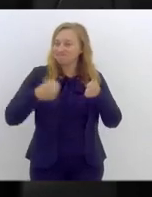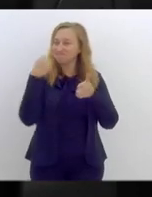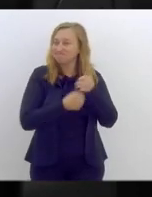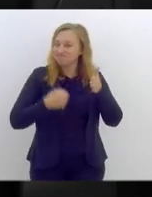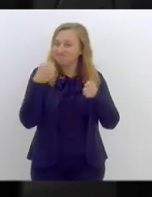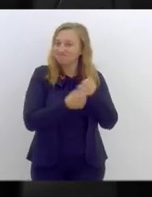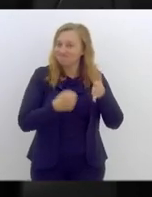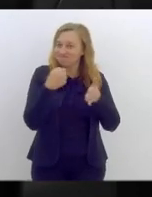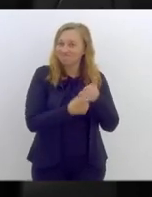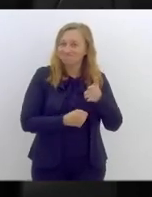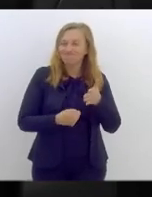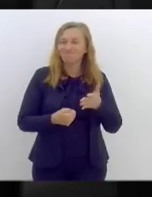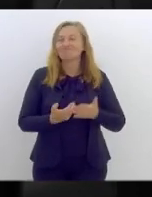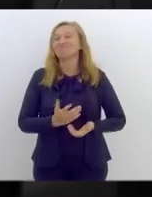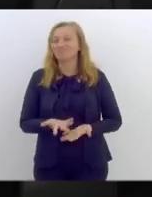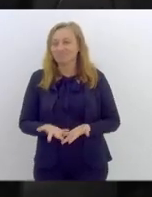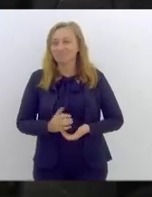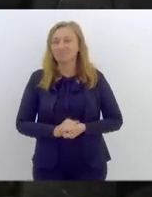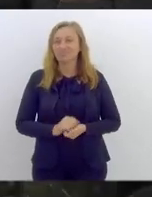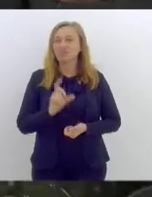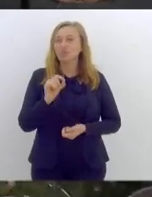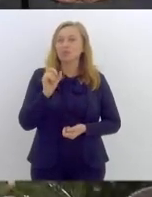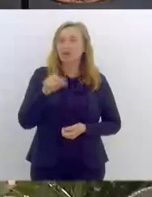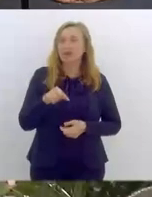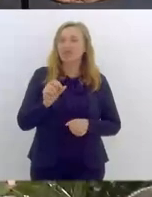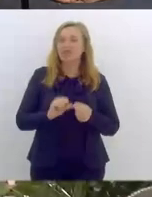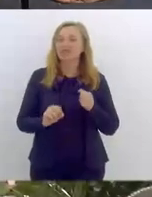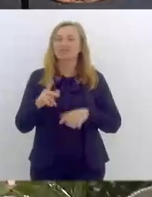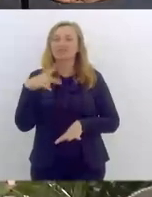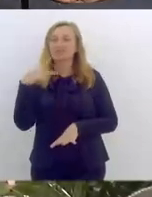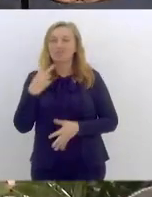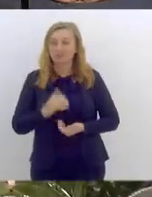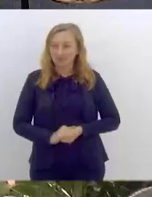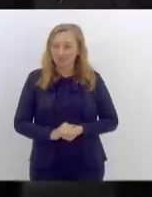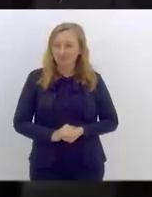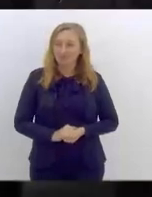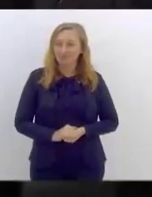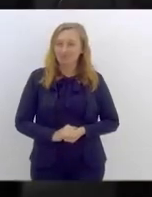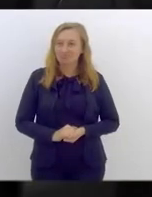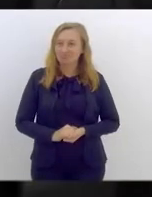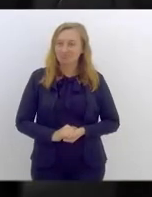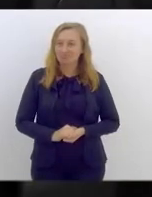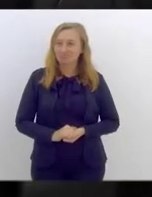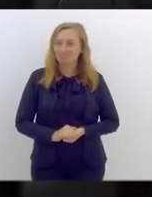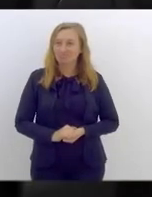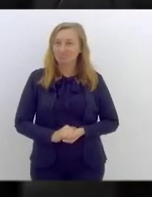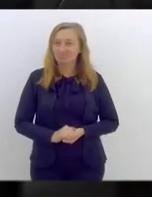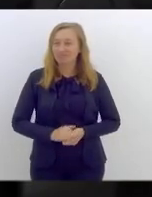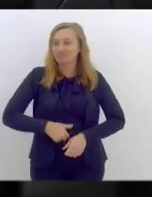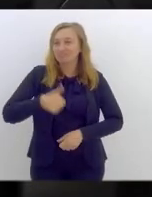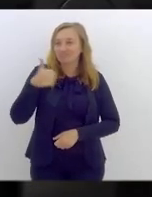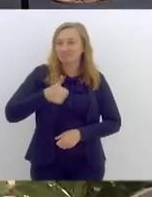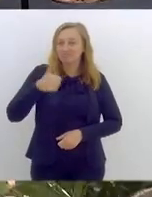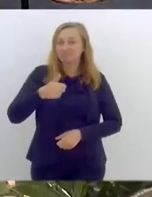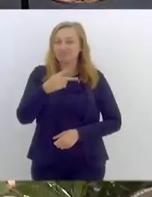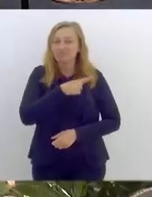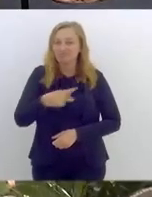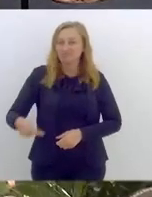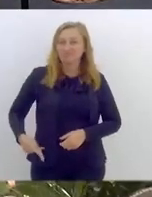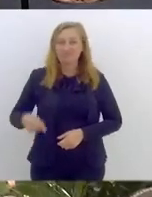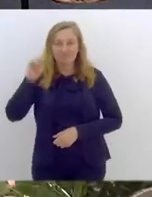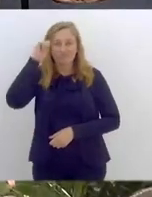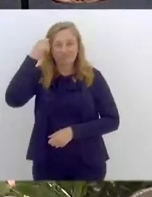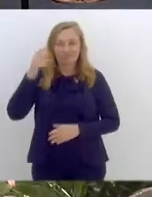e ressignificação do que é fazer política. Fomos a primeira presidenta negra